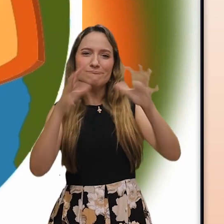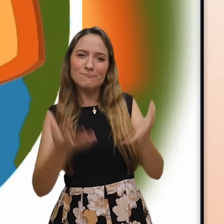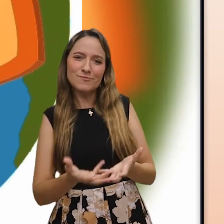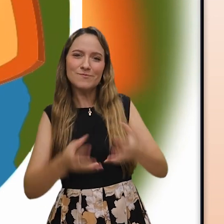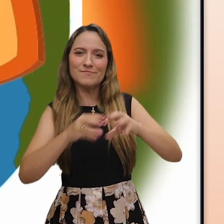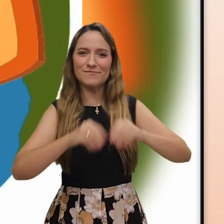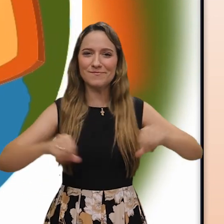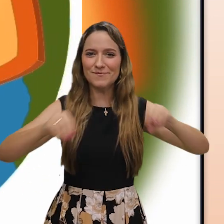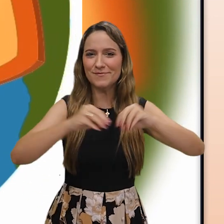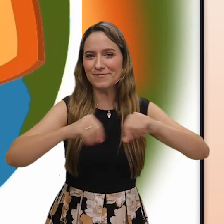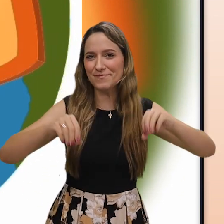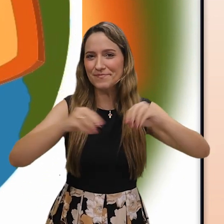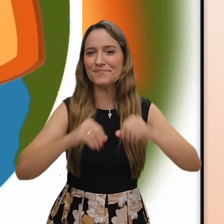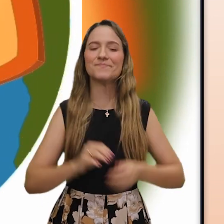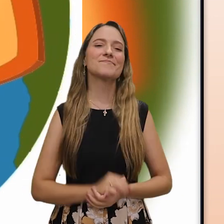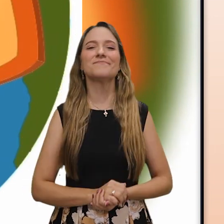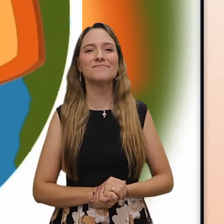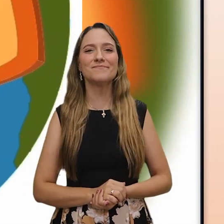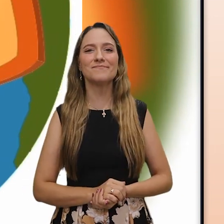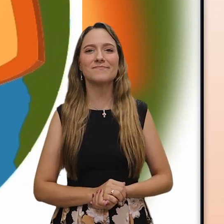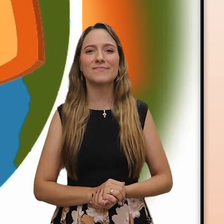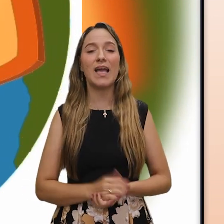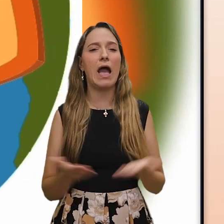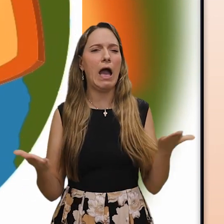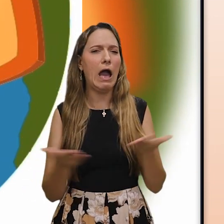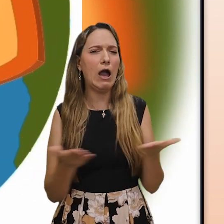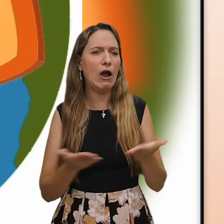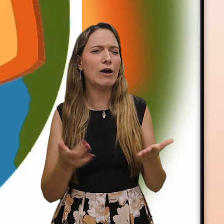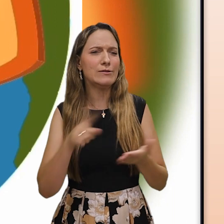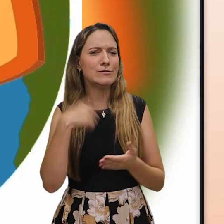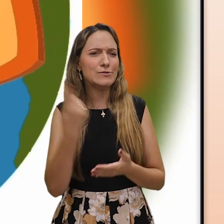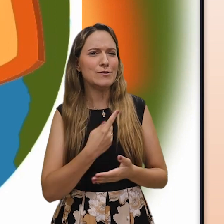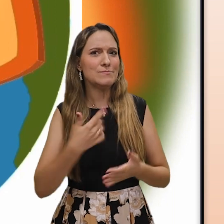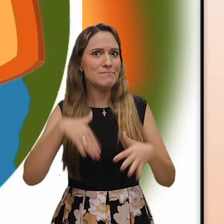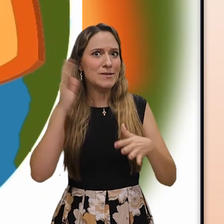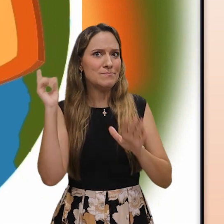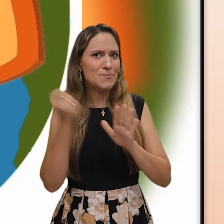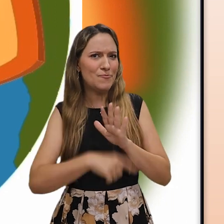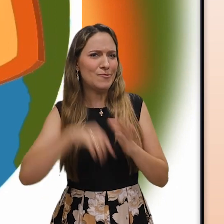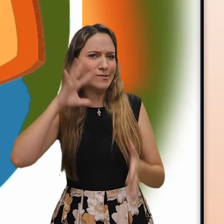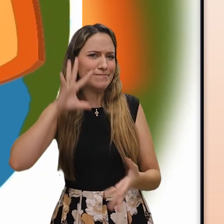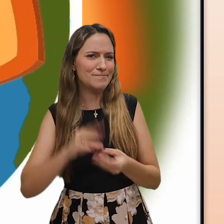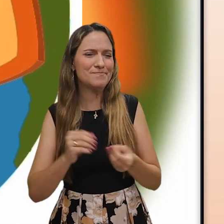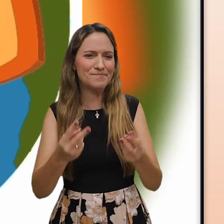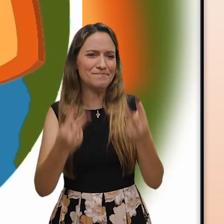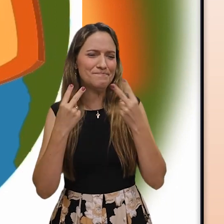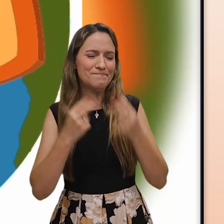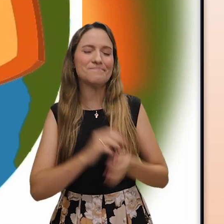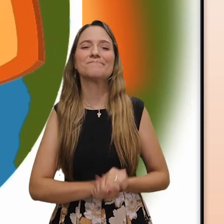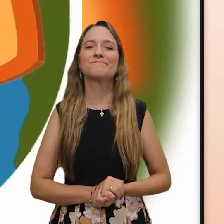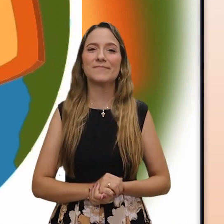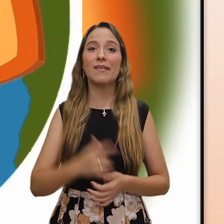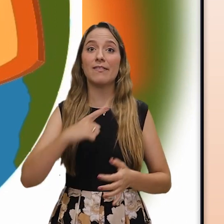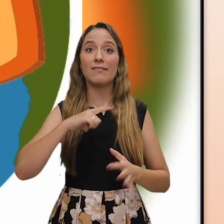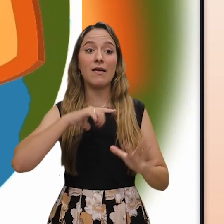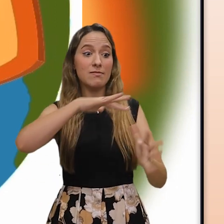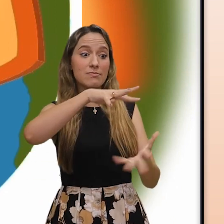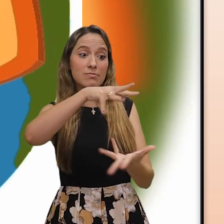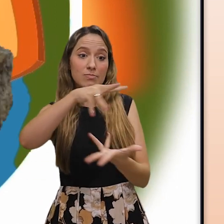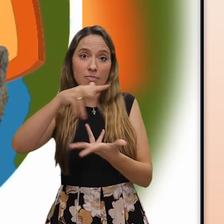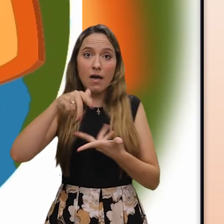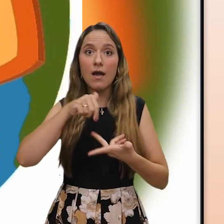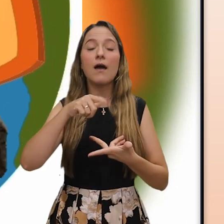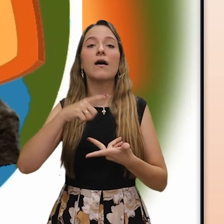mais externa da camada situada abaixo dela. Vamos entender um pouco mais? A Terra